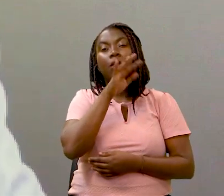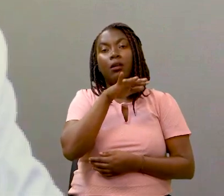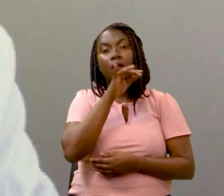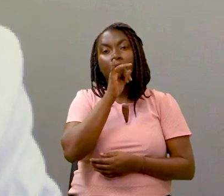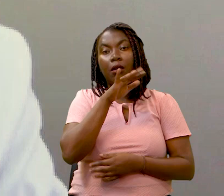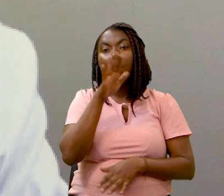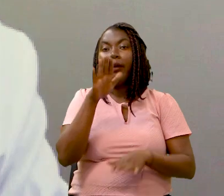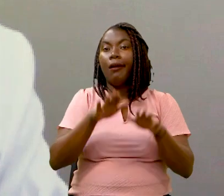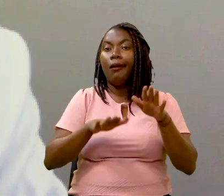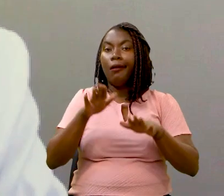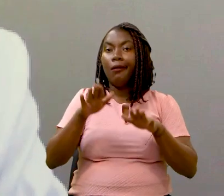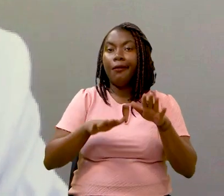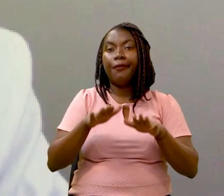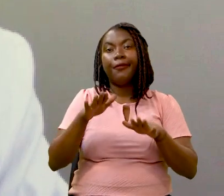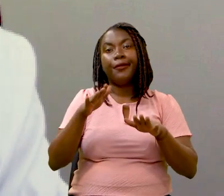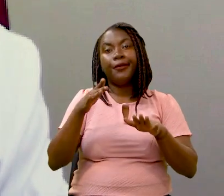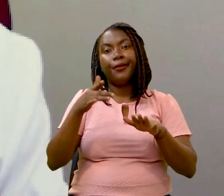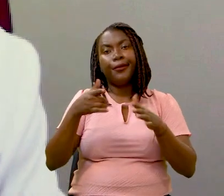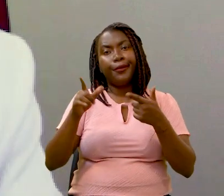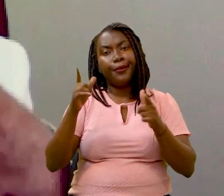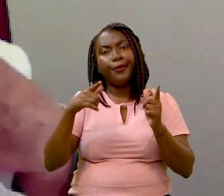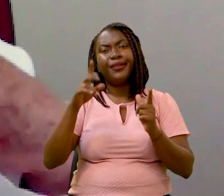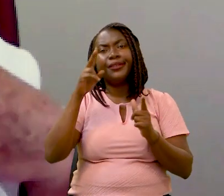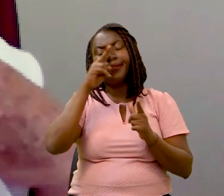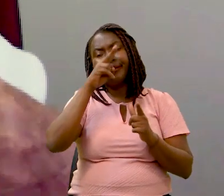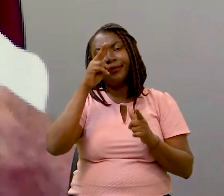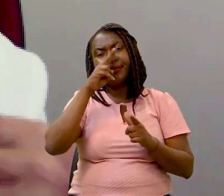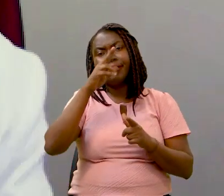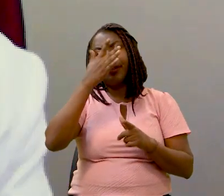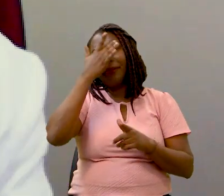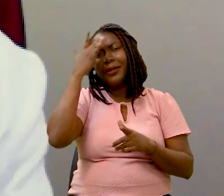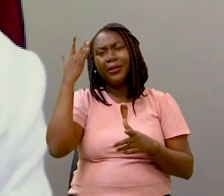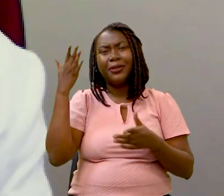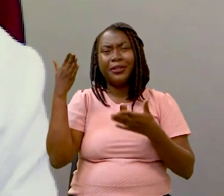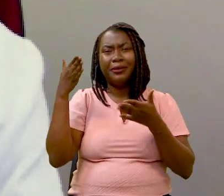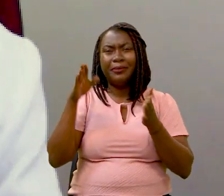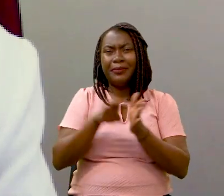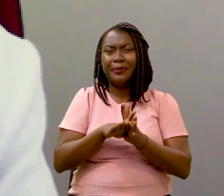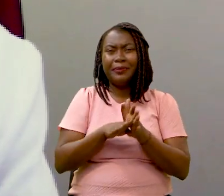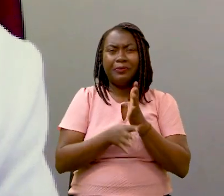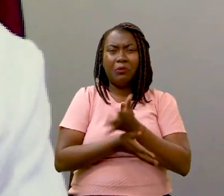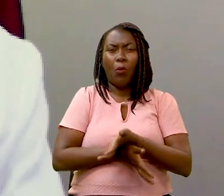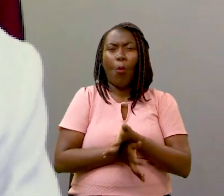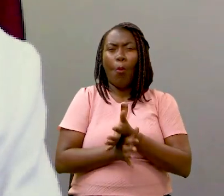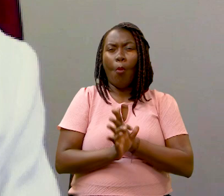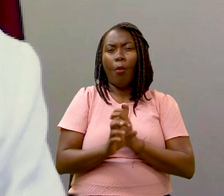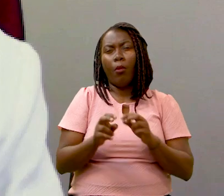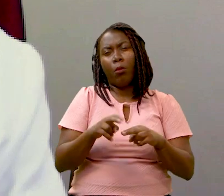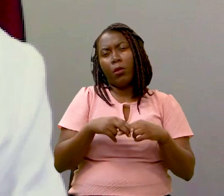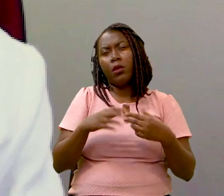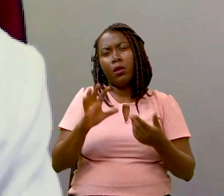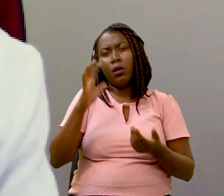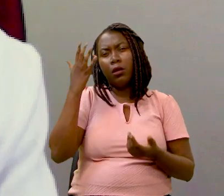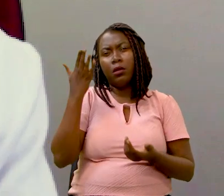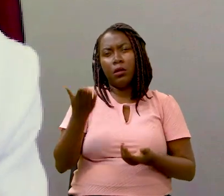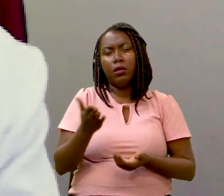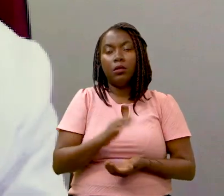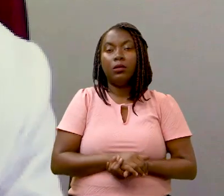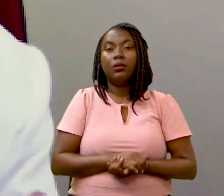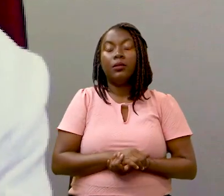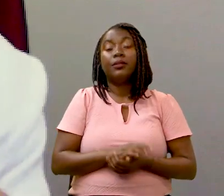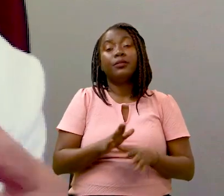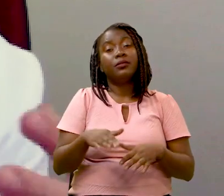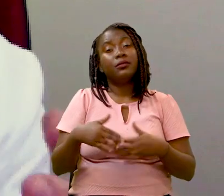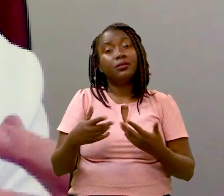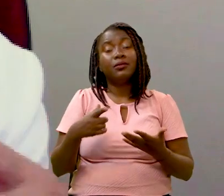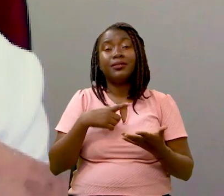vômitos. Às vezes, vômitos intensos, às vezes a pessoa chega a desidratar, por causa desse quadro de tanto dormir. Então,